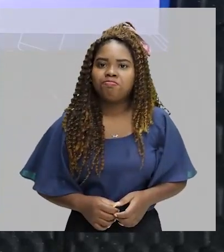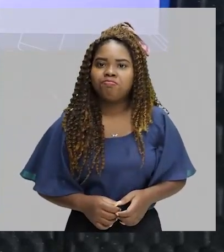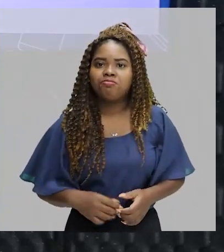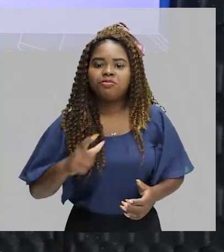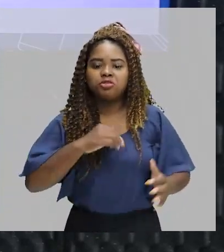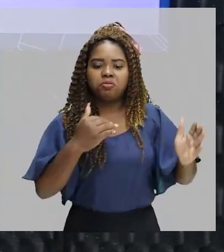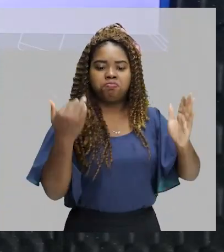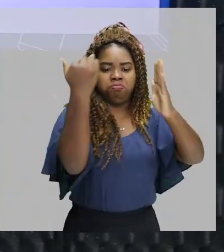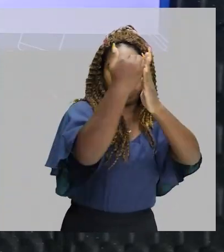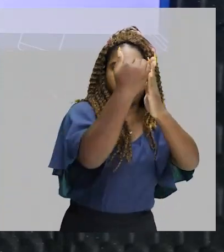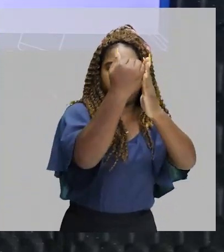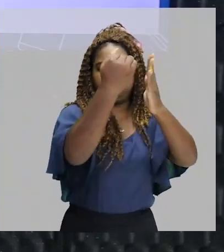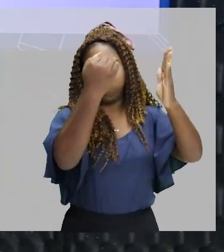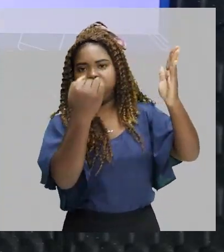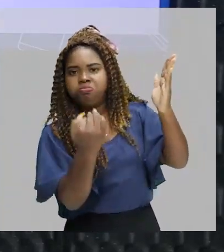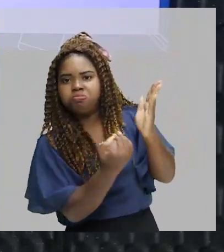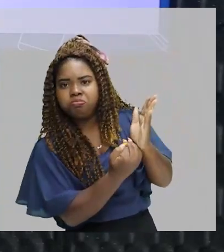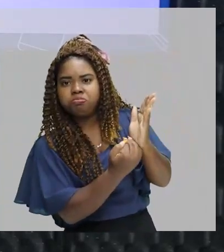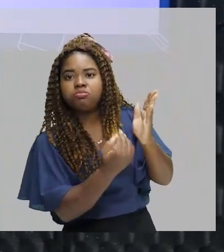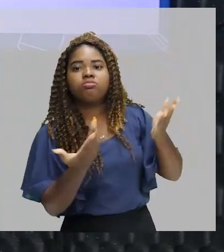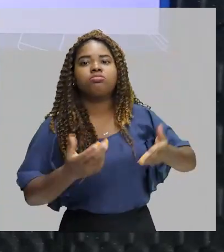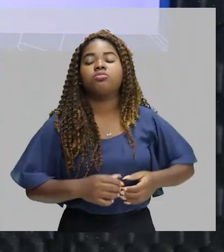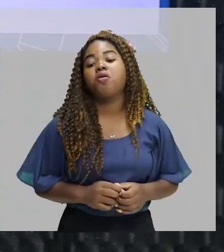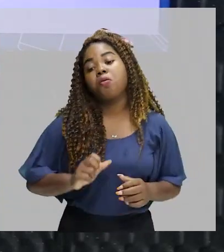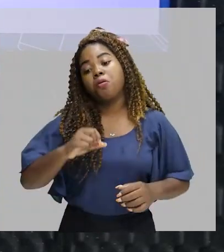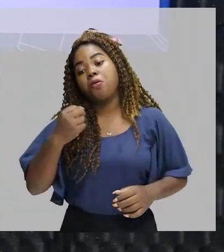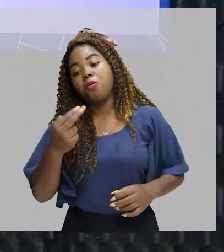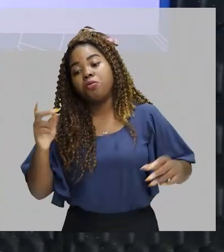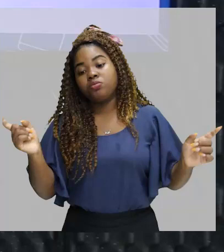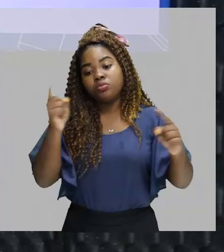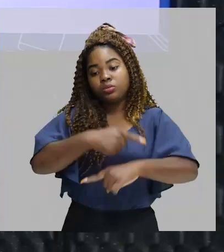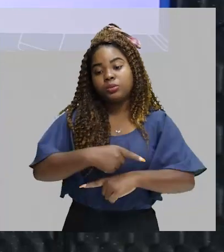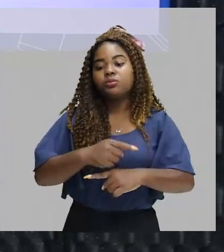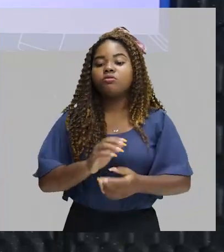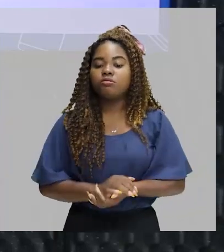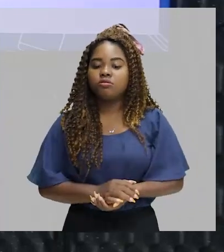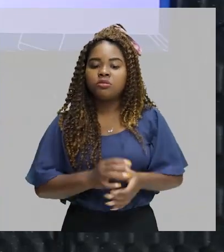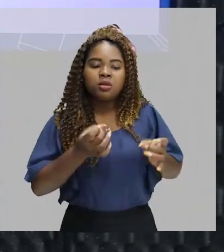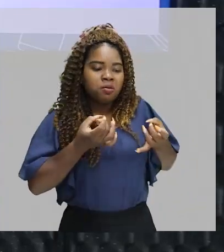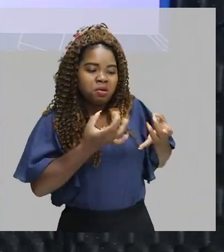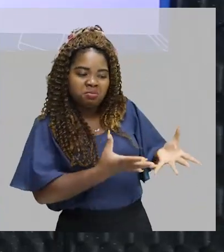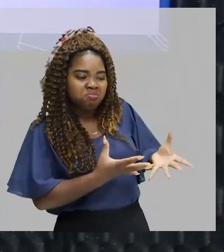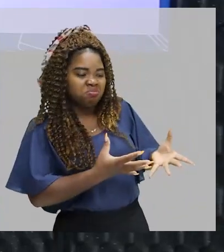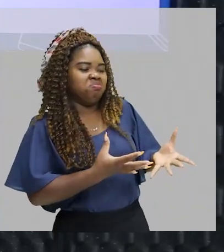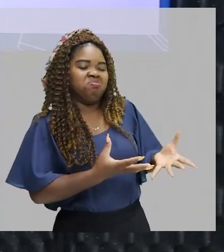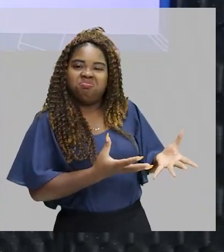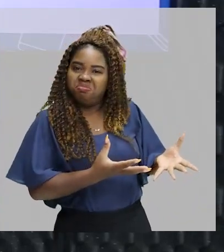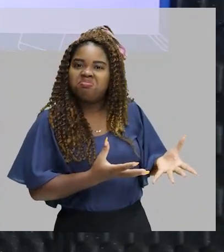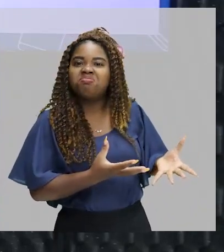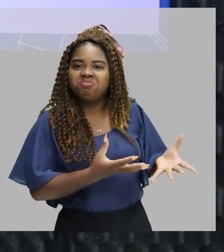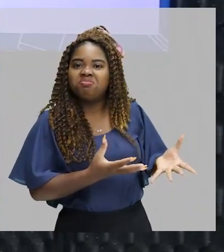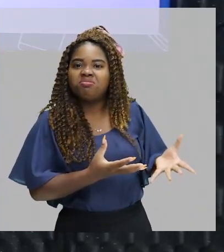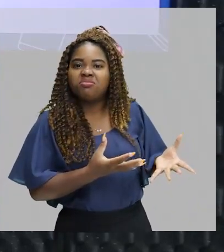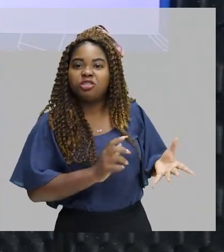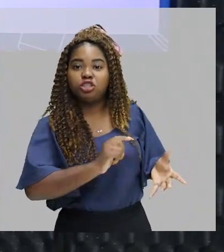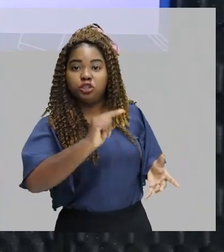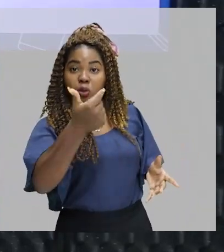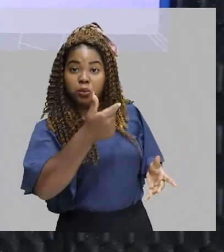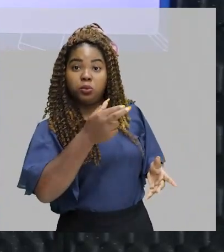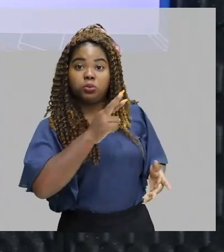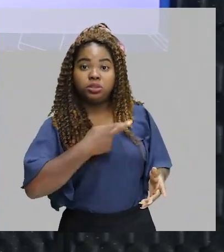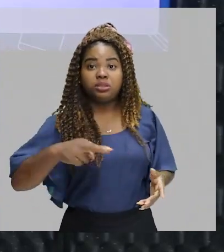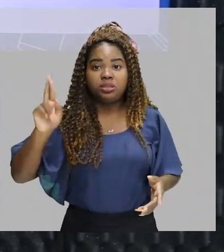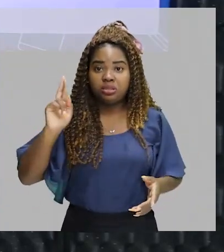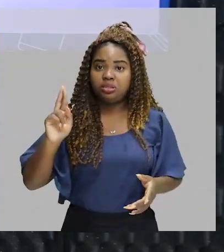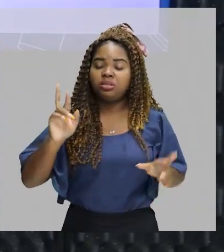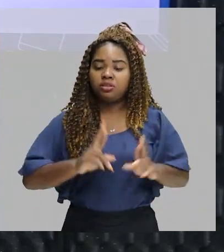isso que tem valorização aqui. Ou então o contrário, que é o menosprezo às religiões diferentes da sua, por exemplo, né? Que você, isso aqui